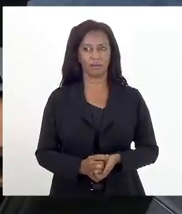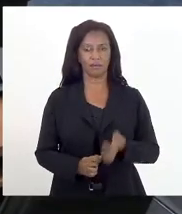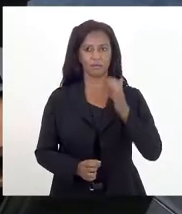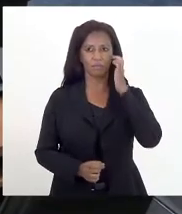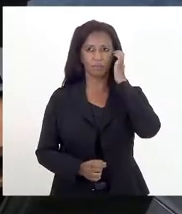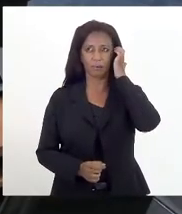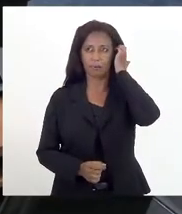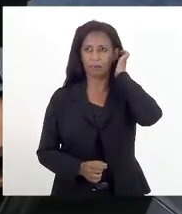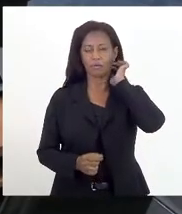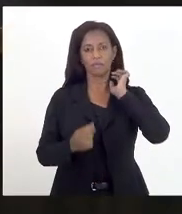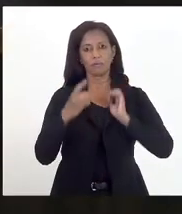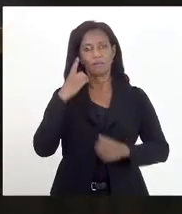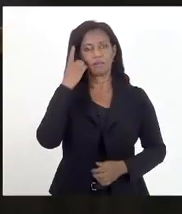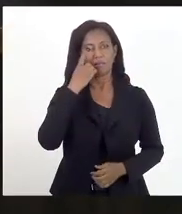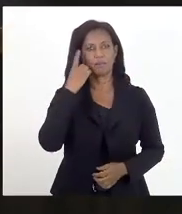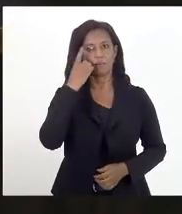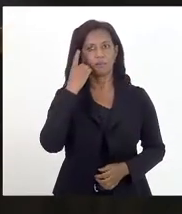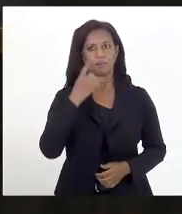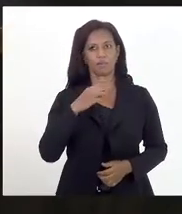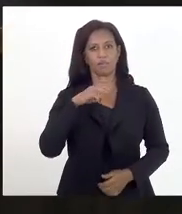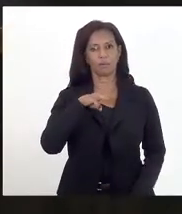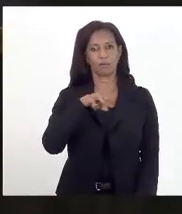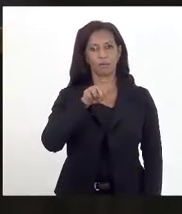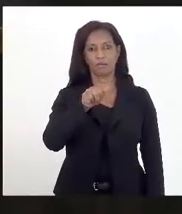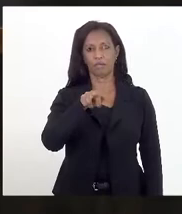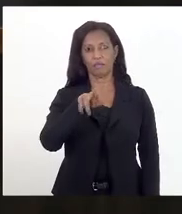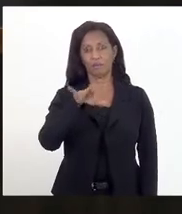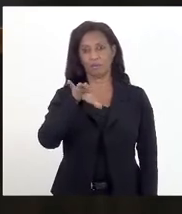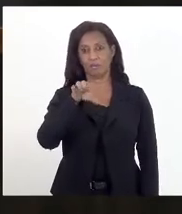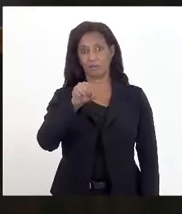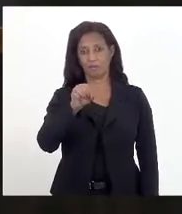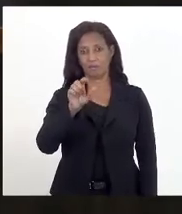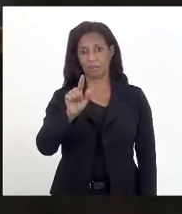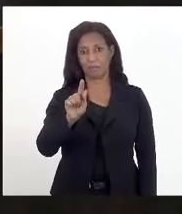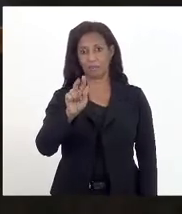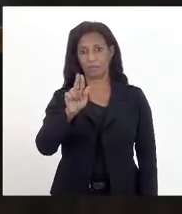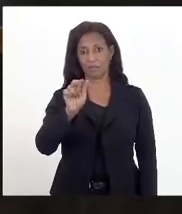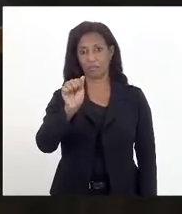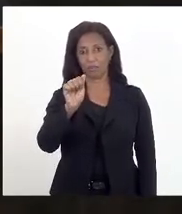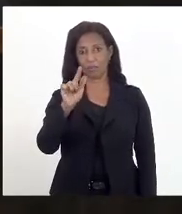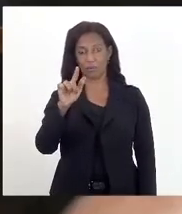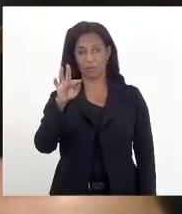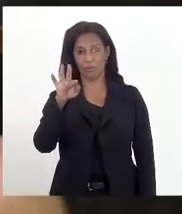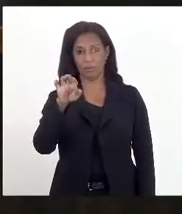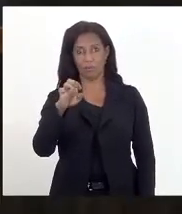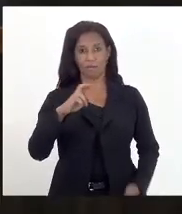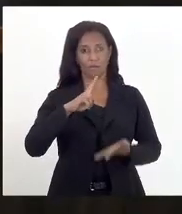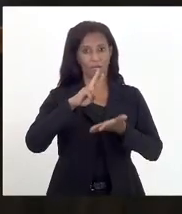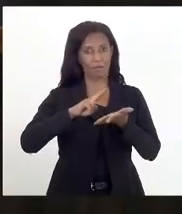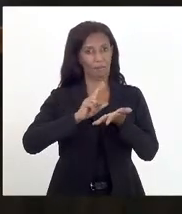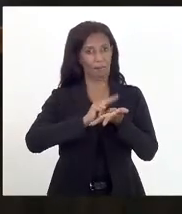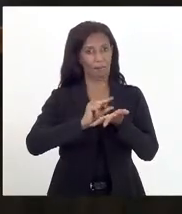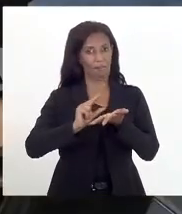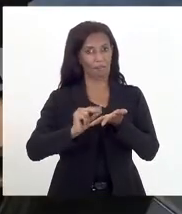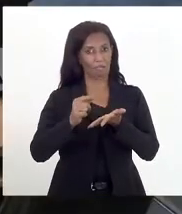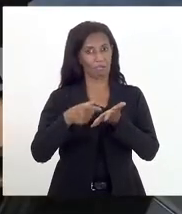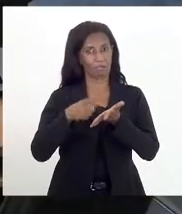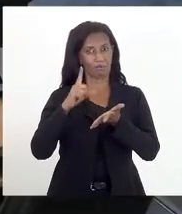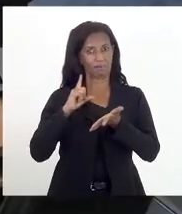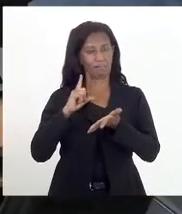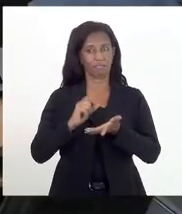o senhor Deputado Márcio Gualberto para fazer a leitura da ata da sessão anterior